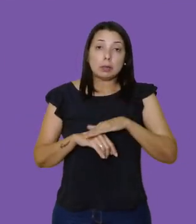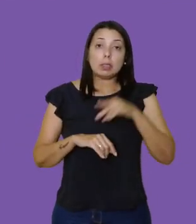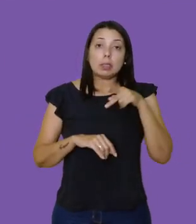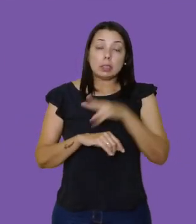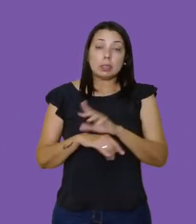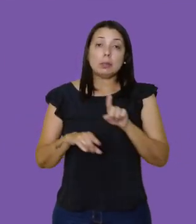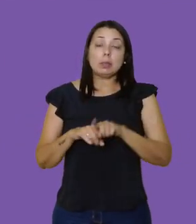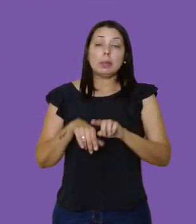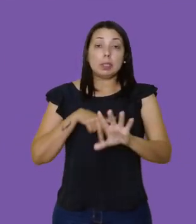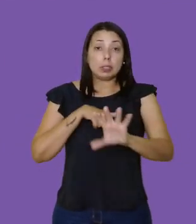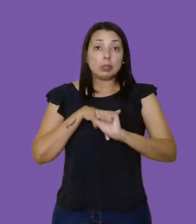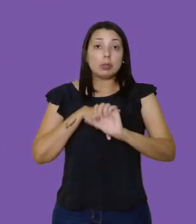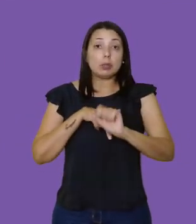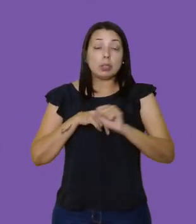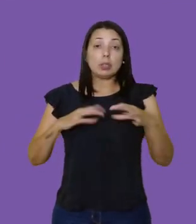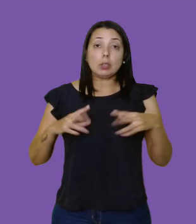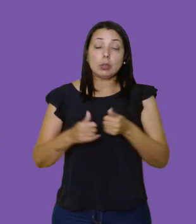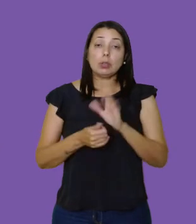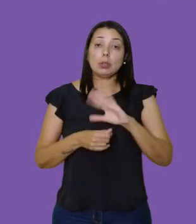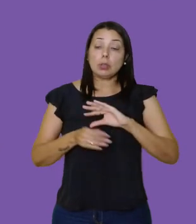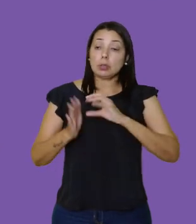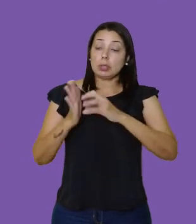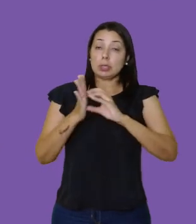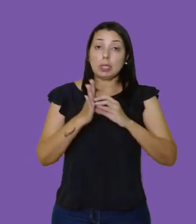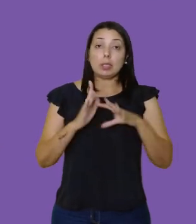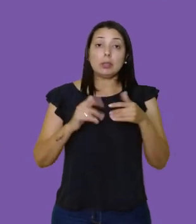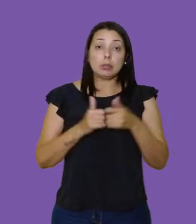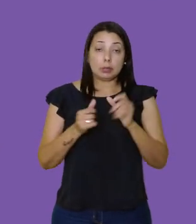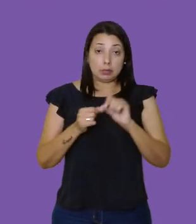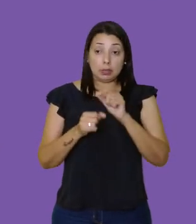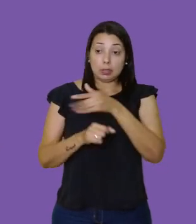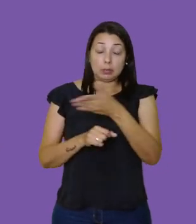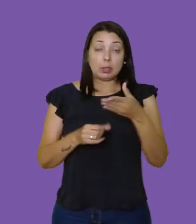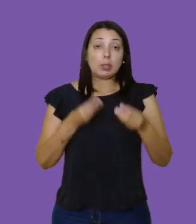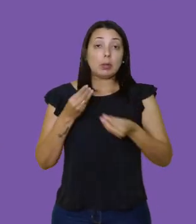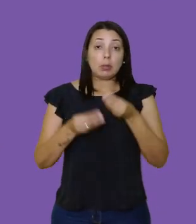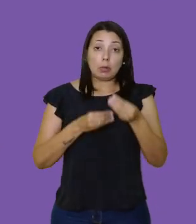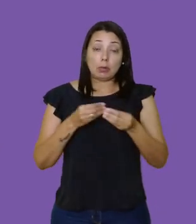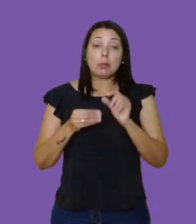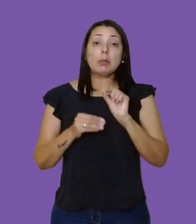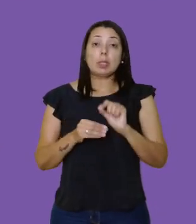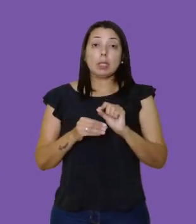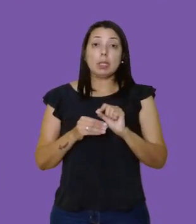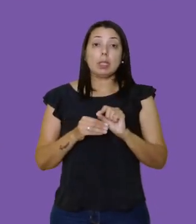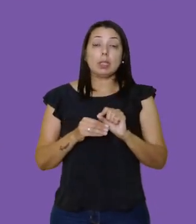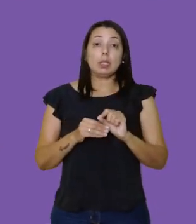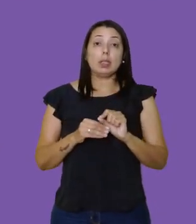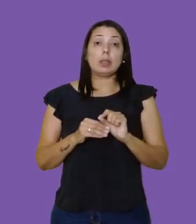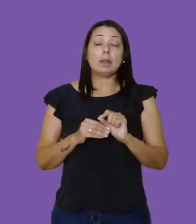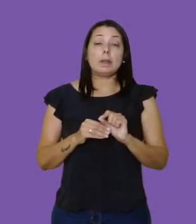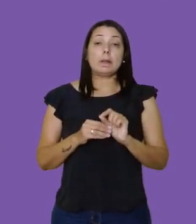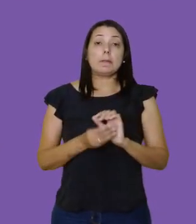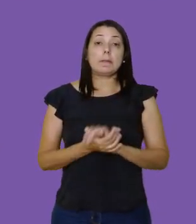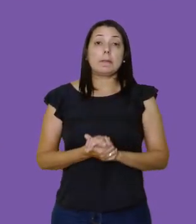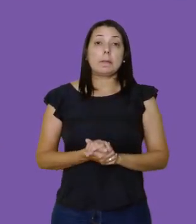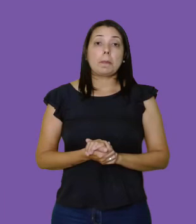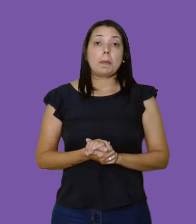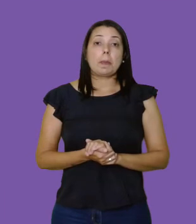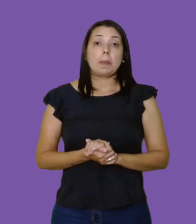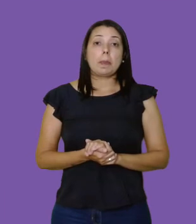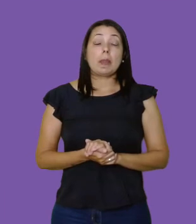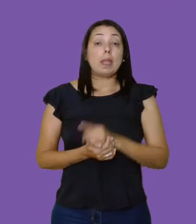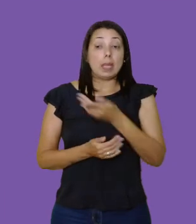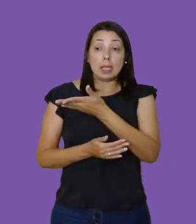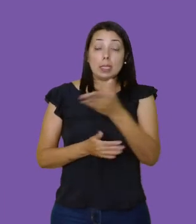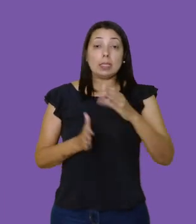frequentes de coleta de todos os nossos dados, de tudo que a gente está fazendo ali de uma maneira bastante massiva, muitas vezes esses